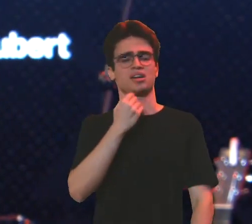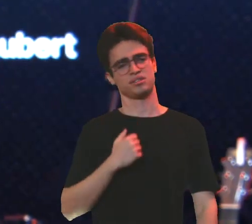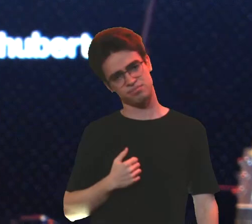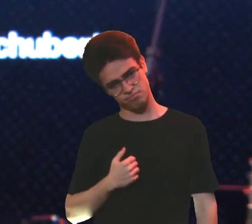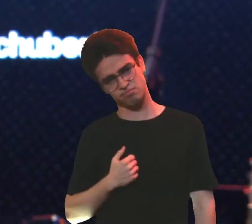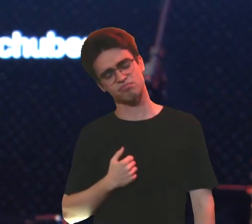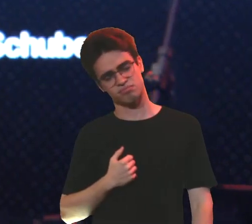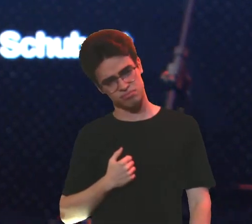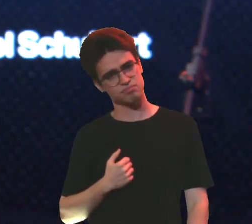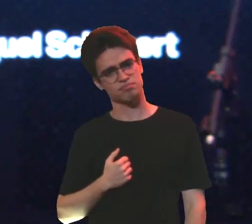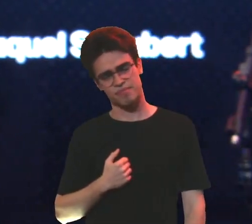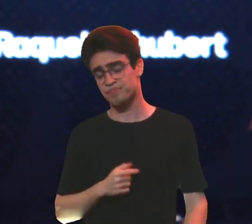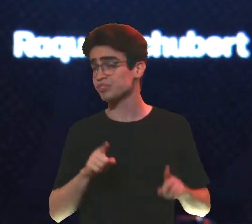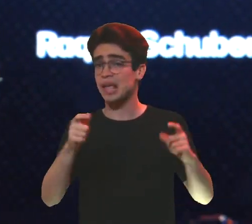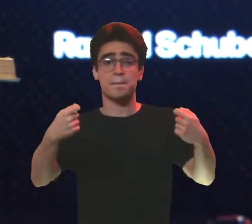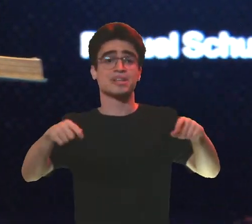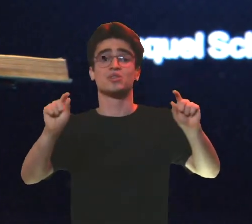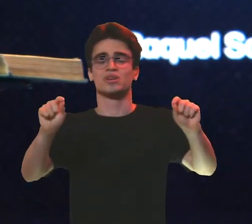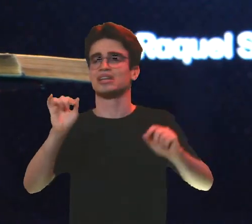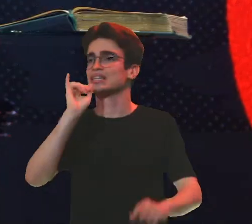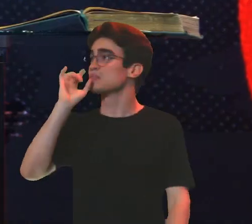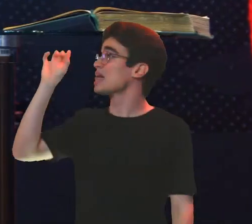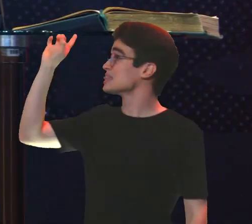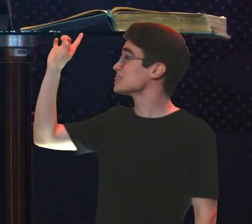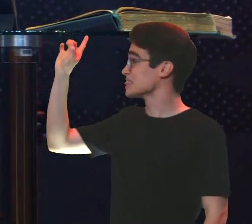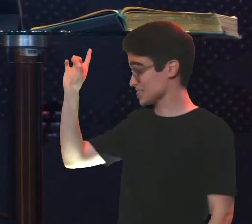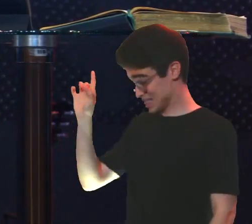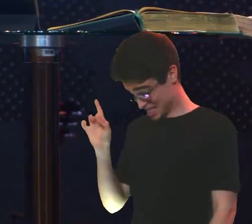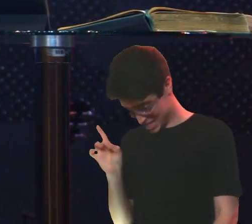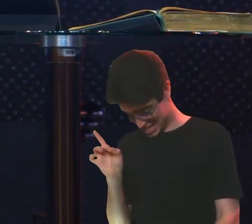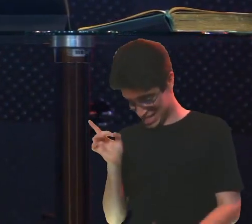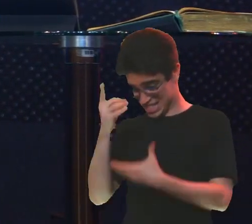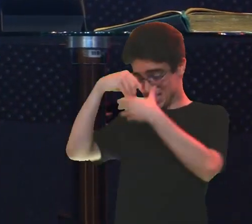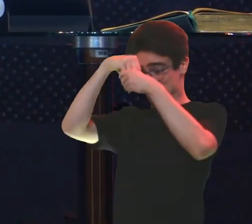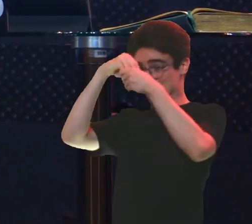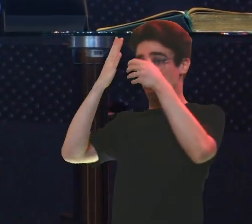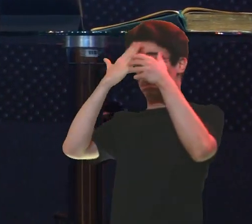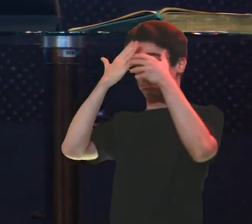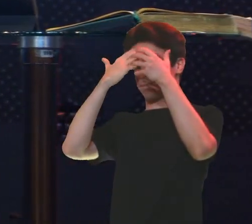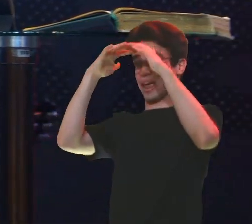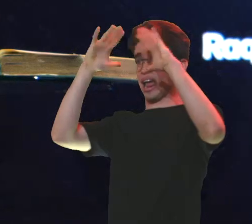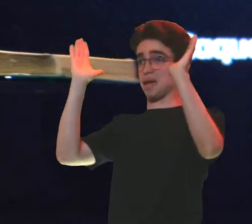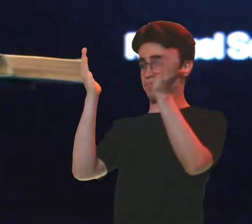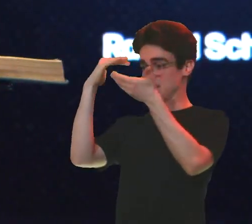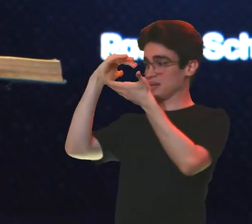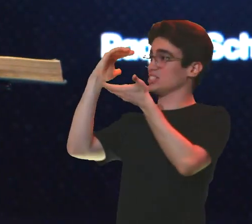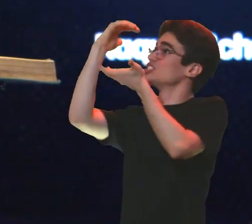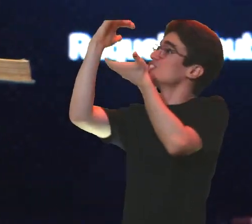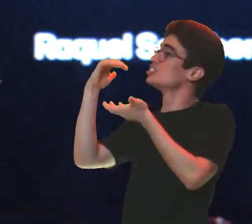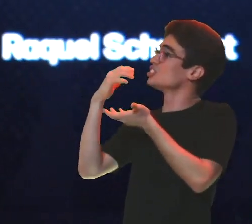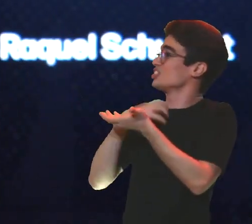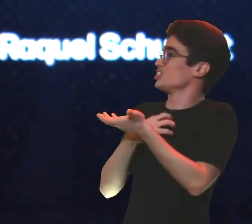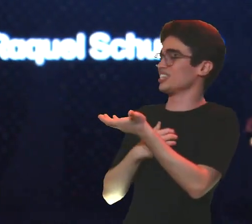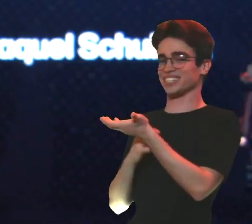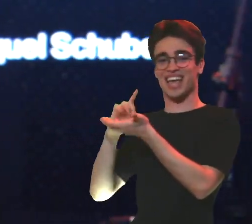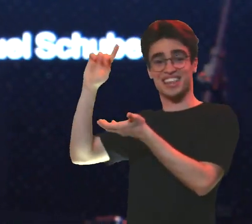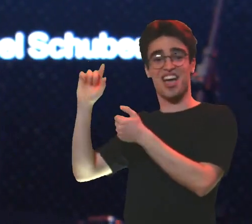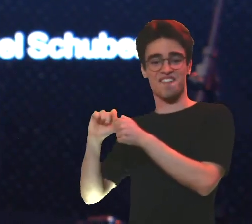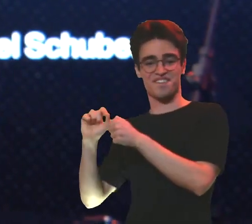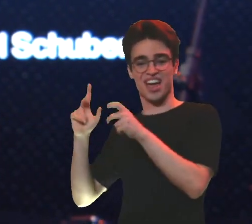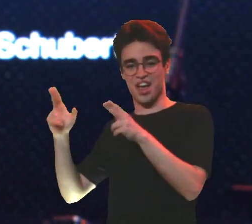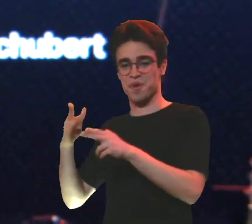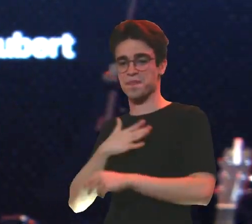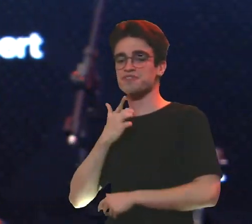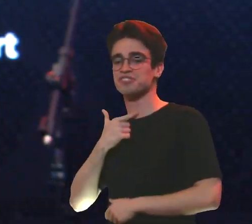Você precisa parar de tentar fazer Deus caber dentro do molde que tem na sua cabeça. Se Deus age conforme você quer, você fala: nossa, esse culto foi muito